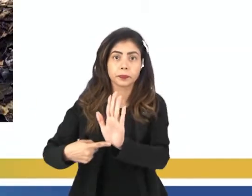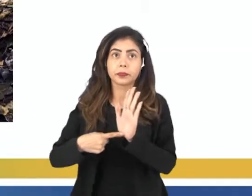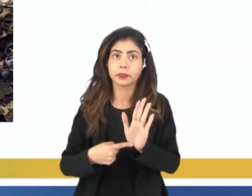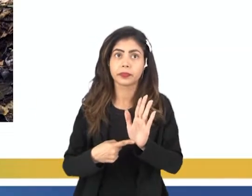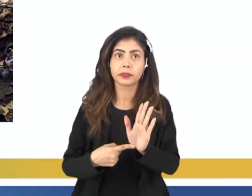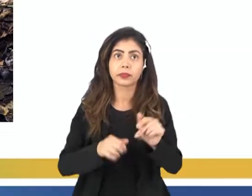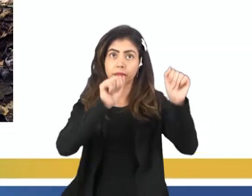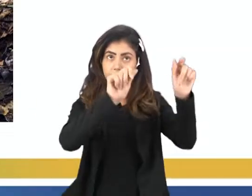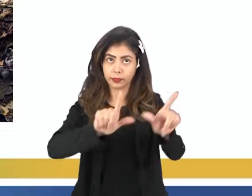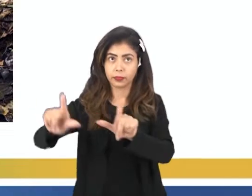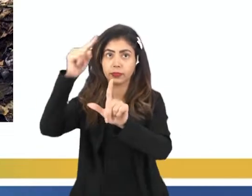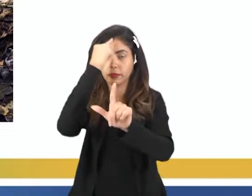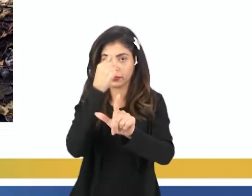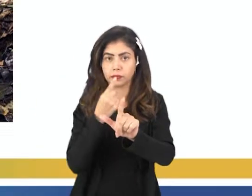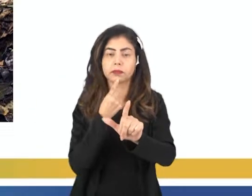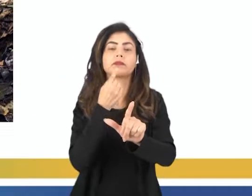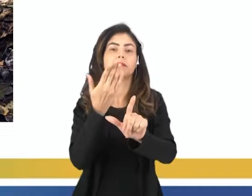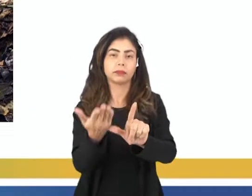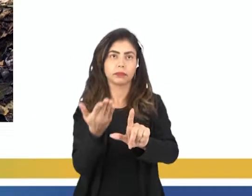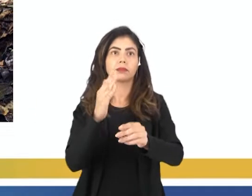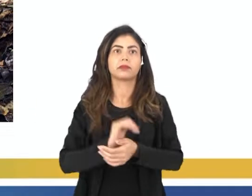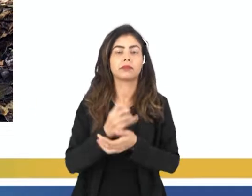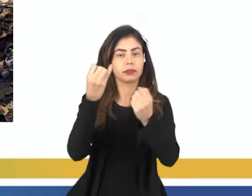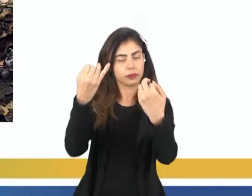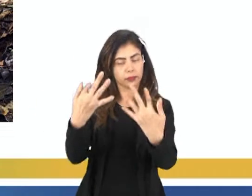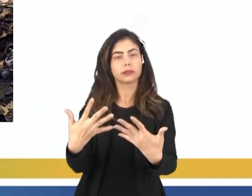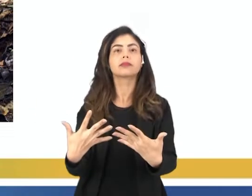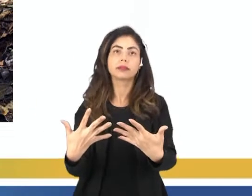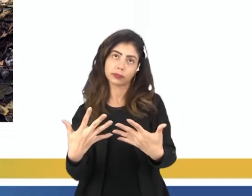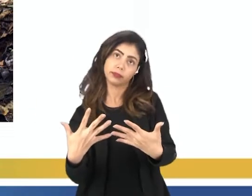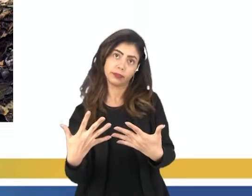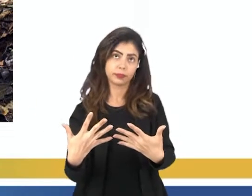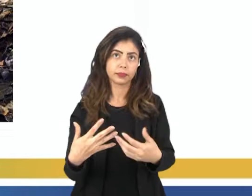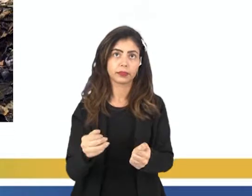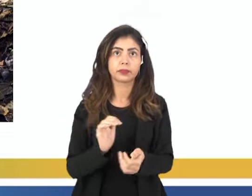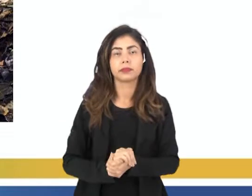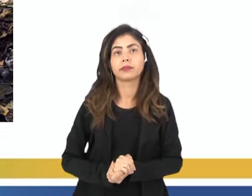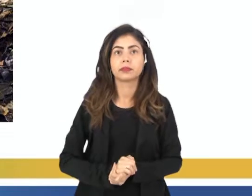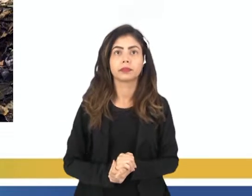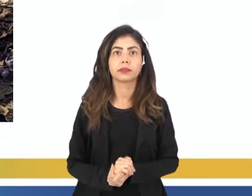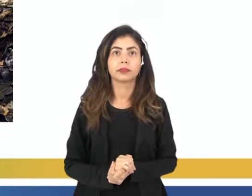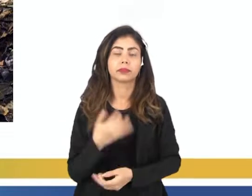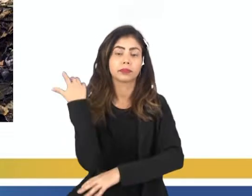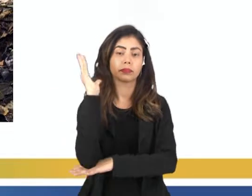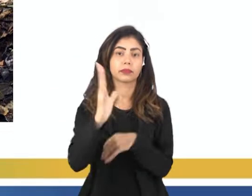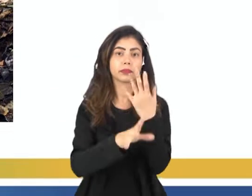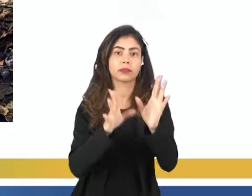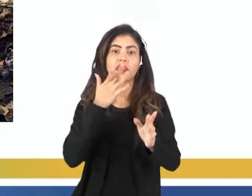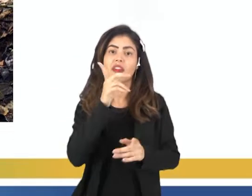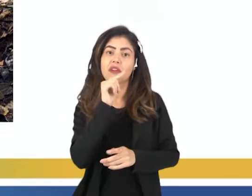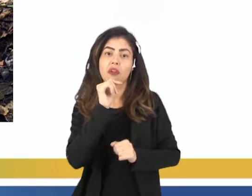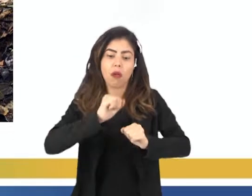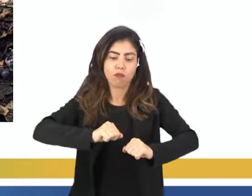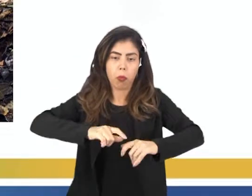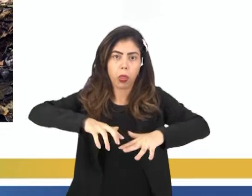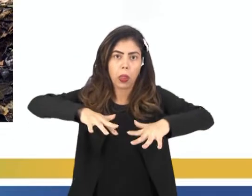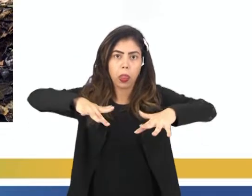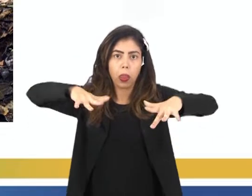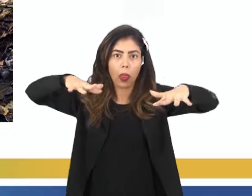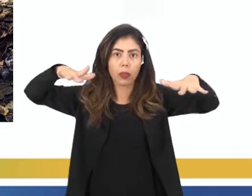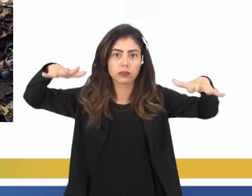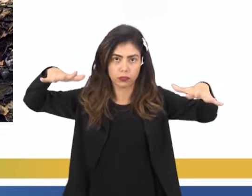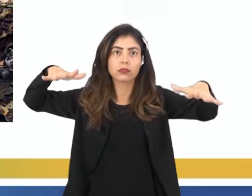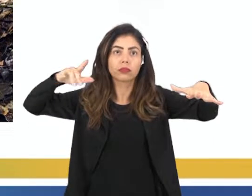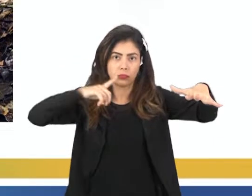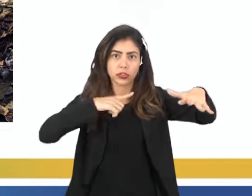uma ilustração, conforme foi dito aí, de uma floresta de igapó. E aí eu me refiro a uma das diversidades